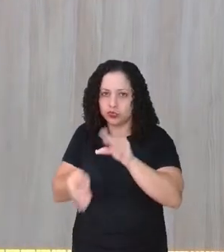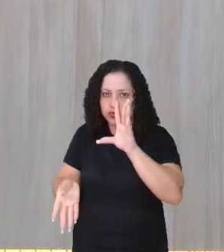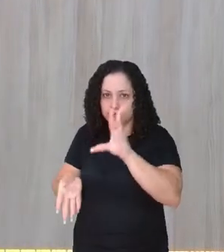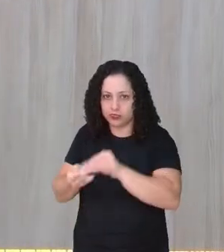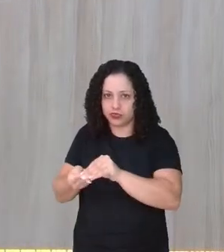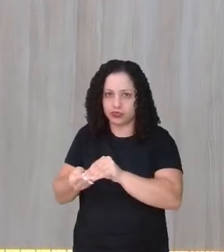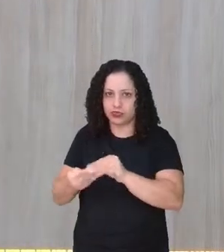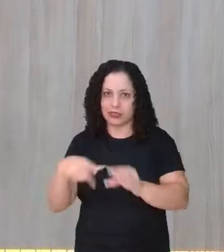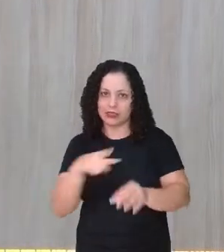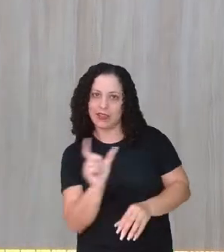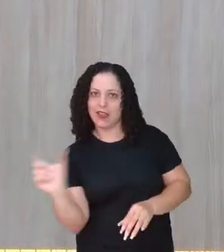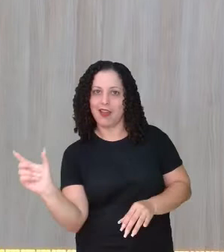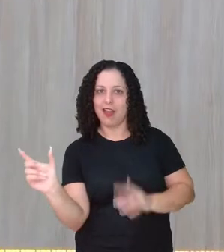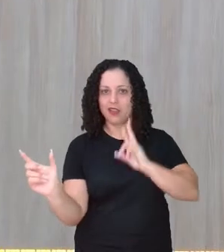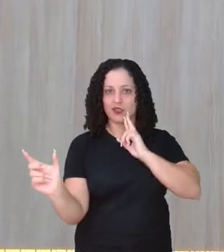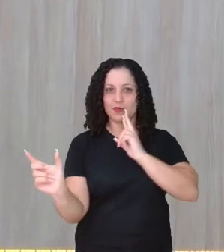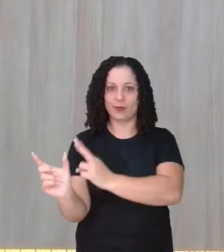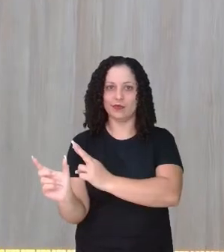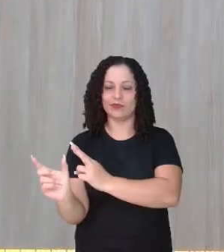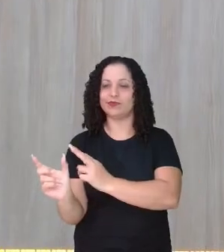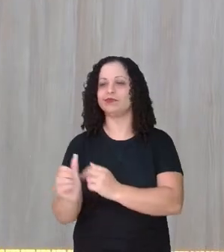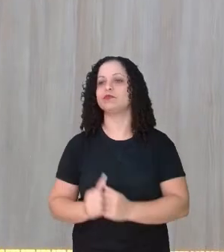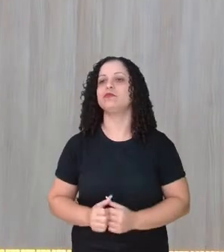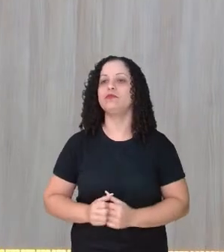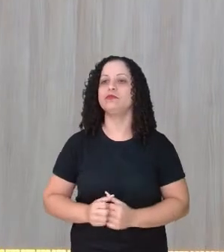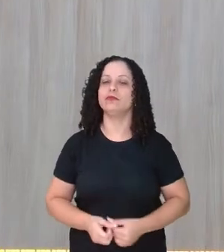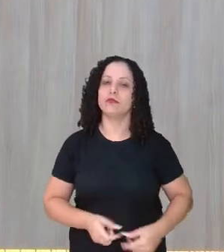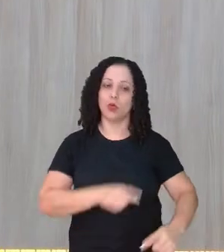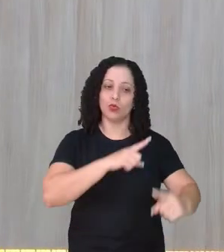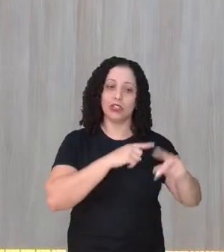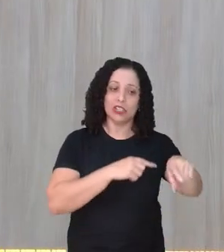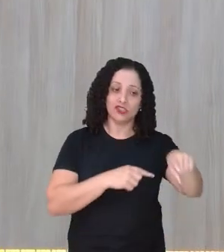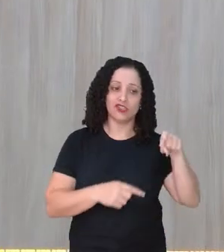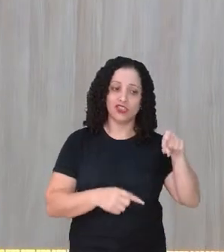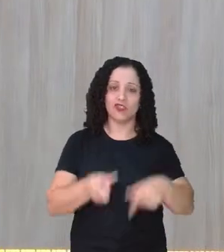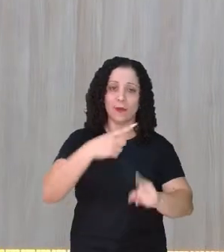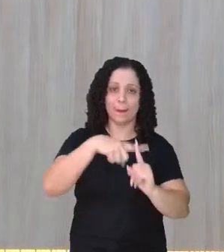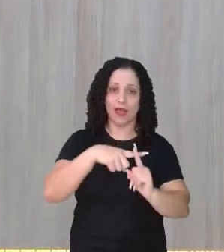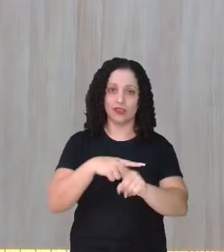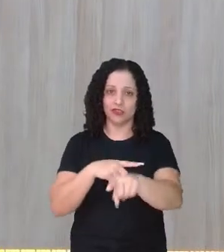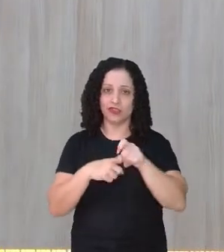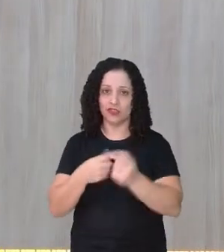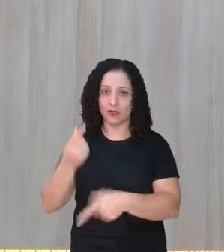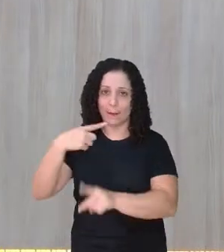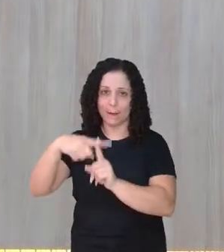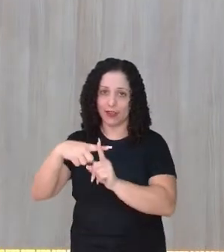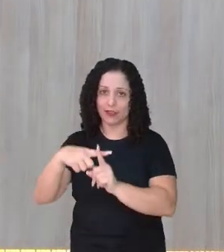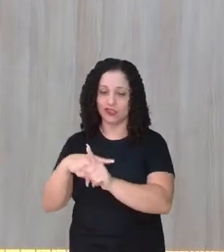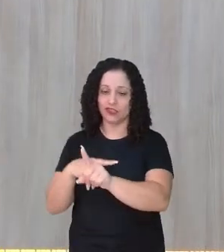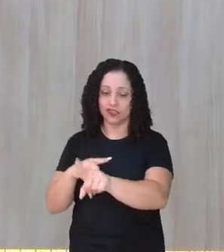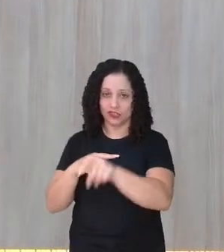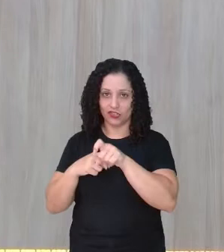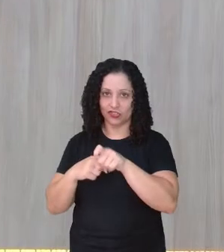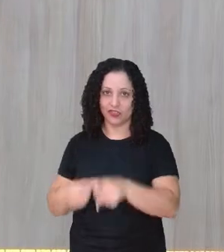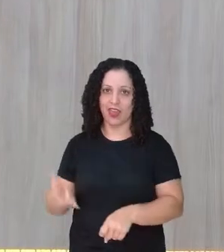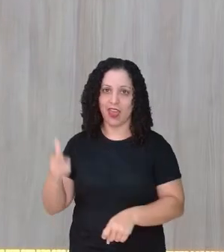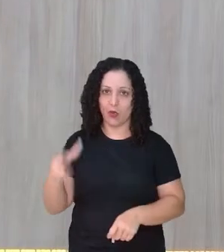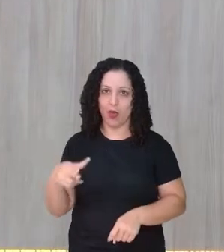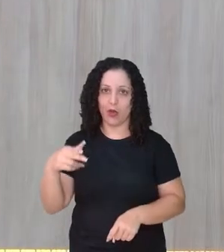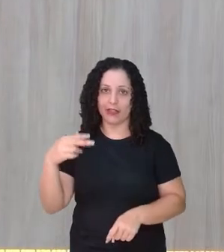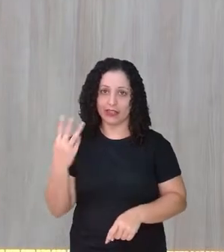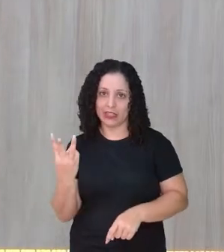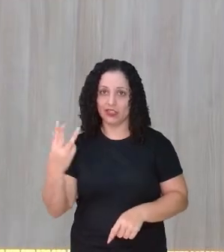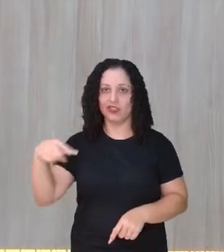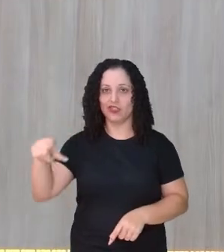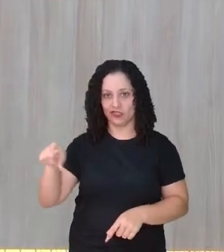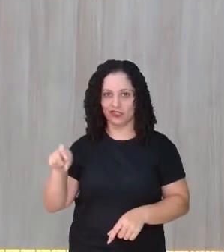expressões. Tá? Vou poder escrever aqui, ó, que x mais x é igual a 3x. Um lápis mais um